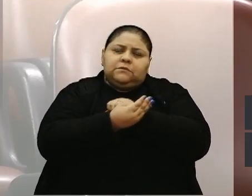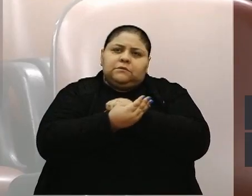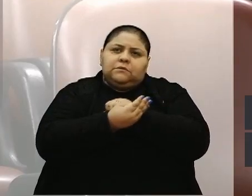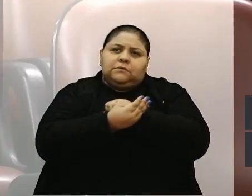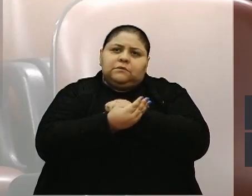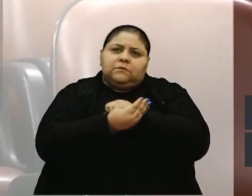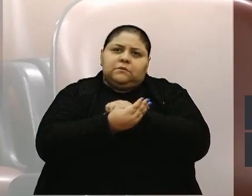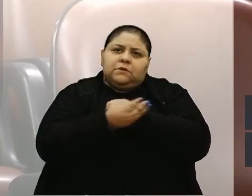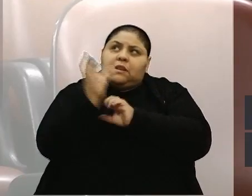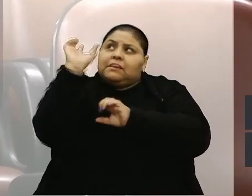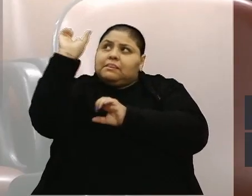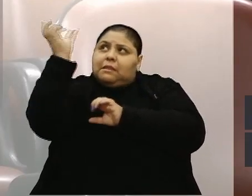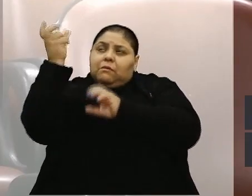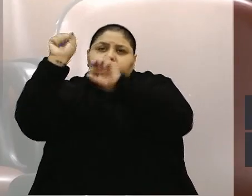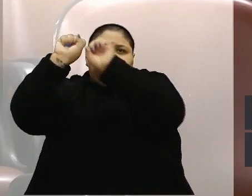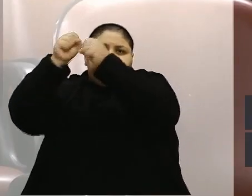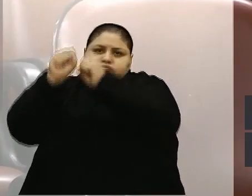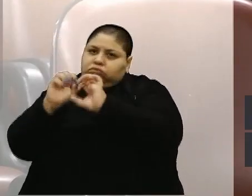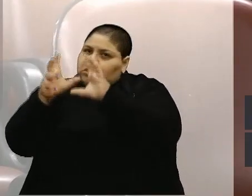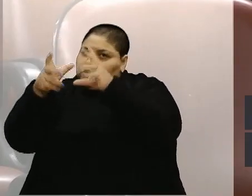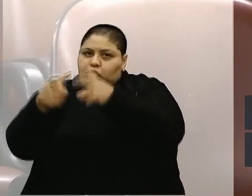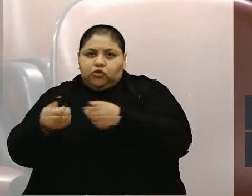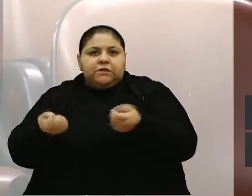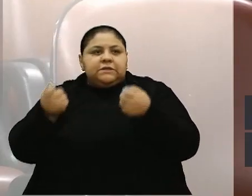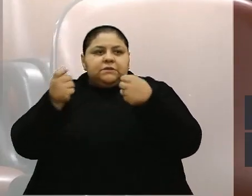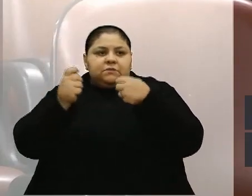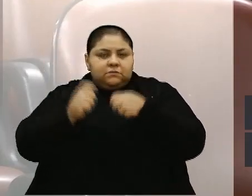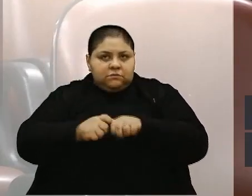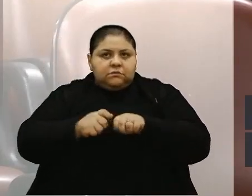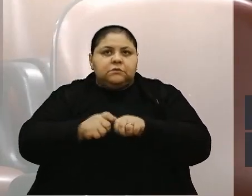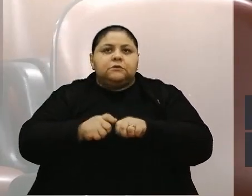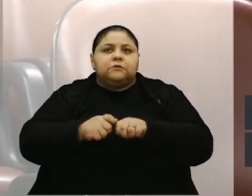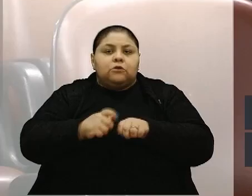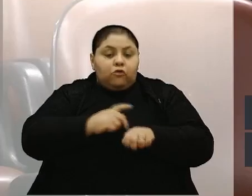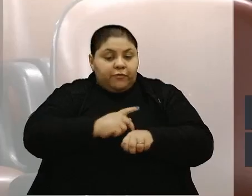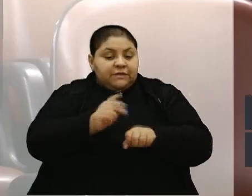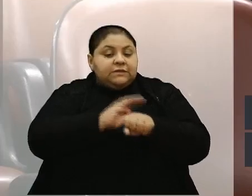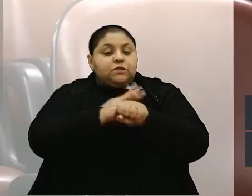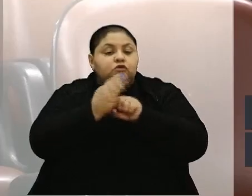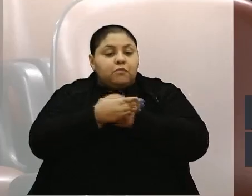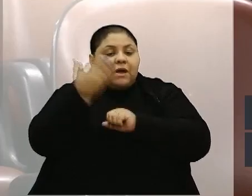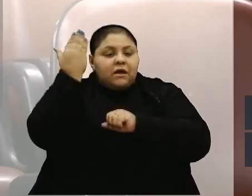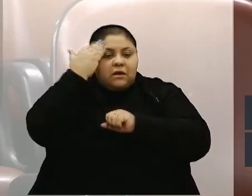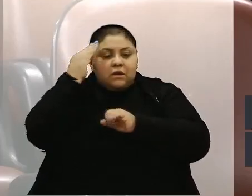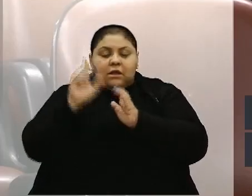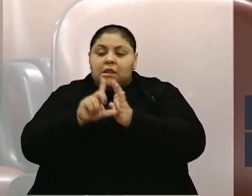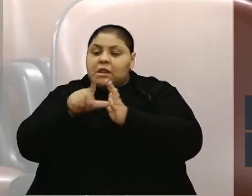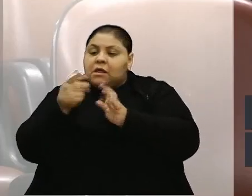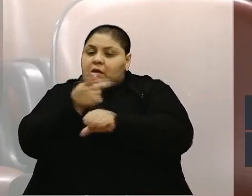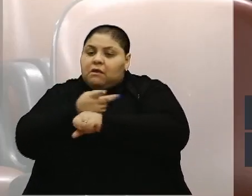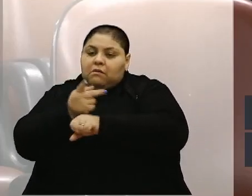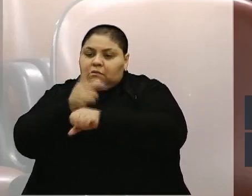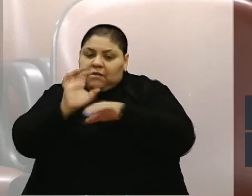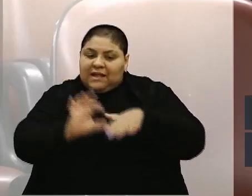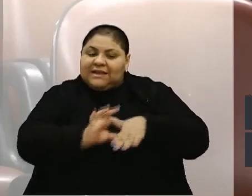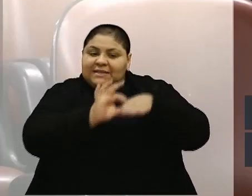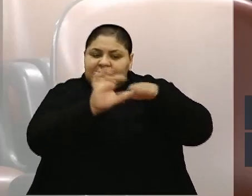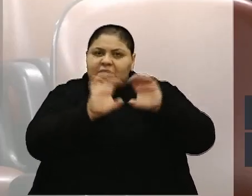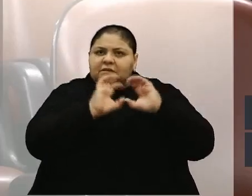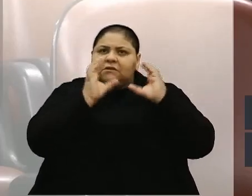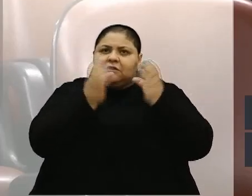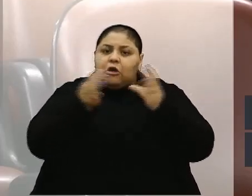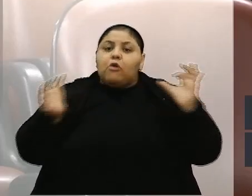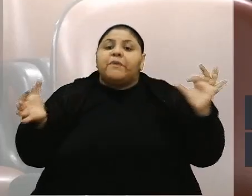Luz Queimada, toda a necessidade que tem está na mão do presidente. Depois a gente procura as lideranças comunitárias para se